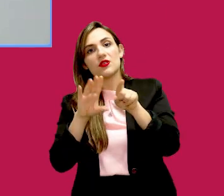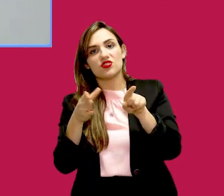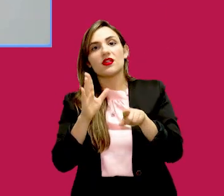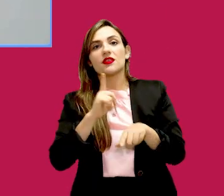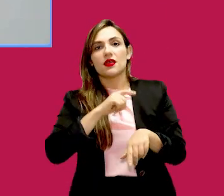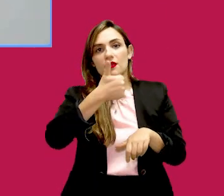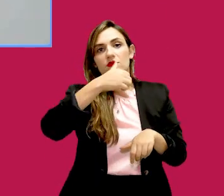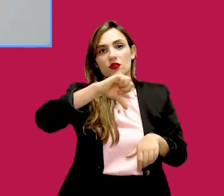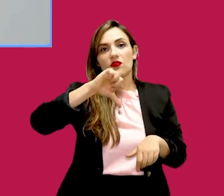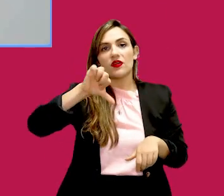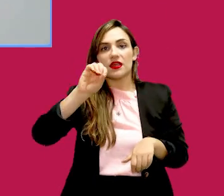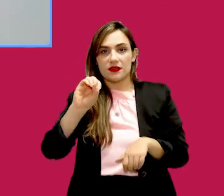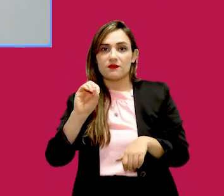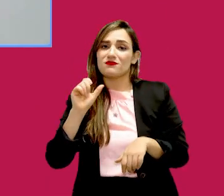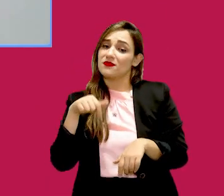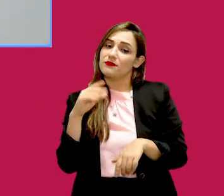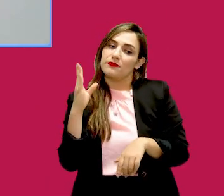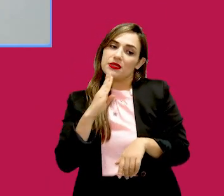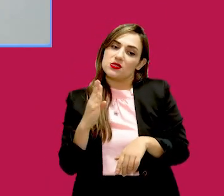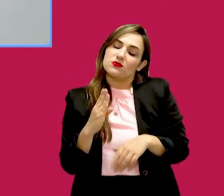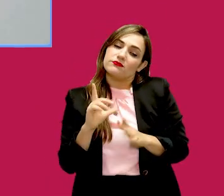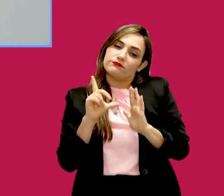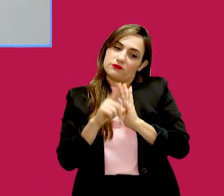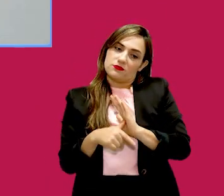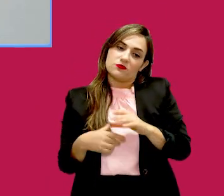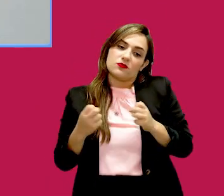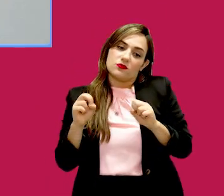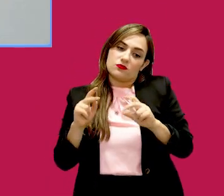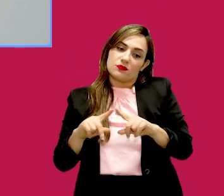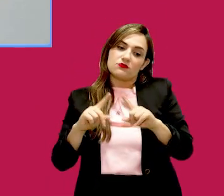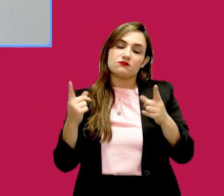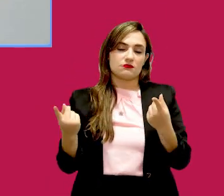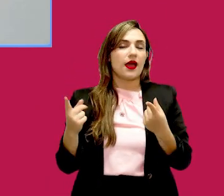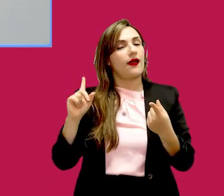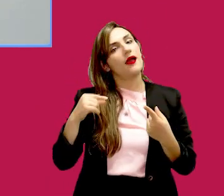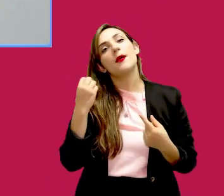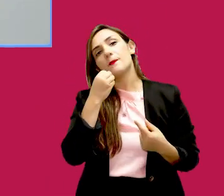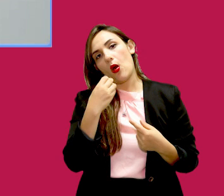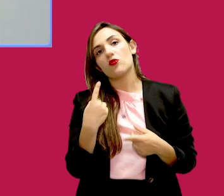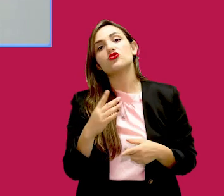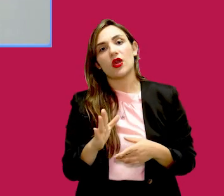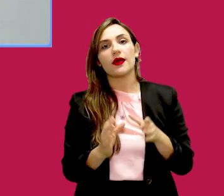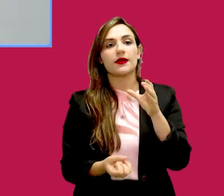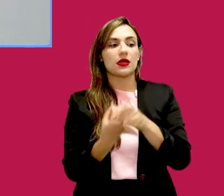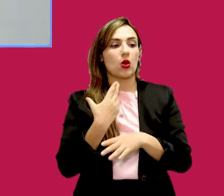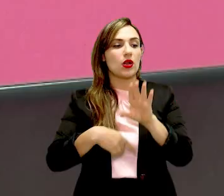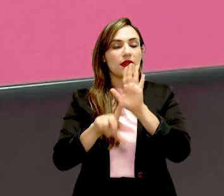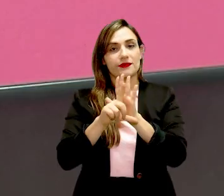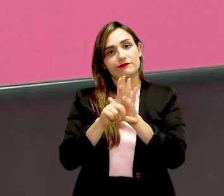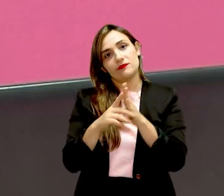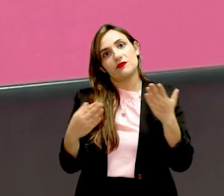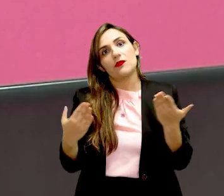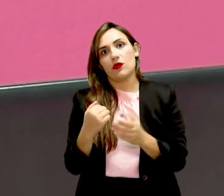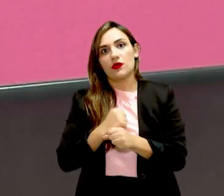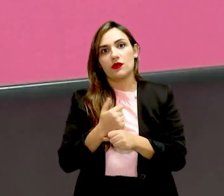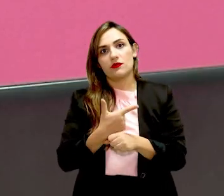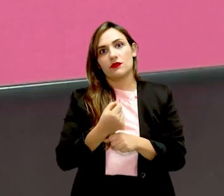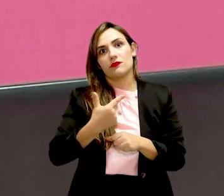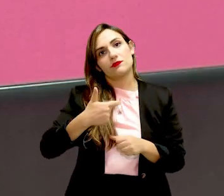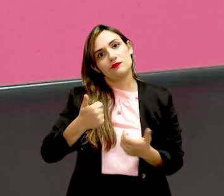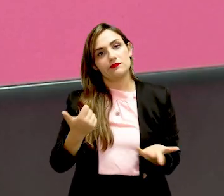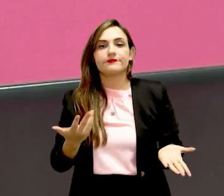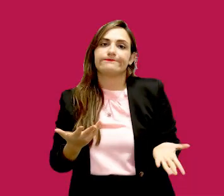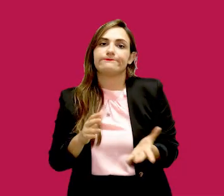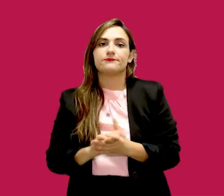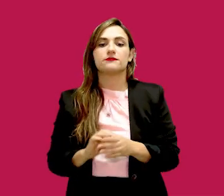mas é importante registrar a importância da lei, da criação da figura criminosa, só previu esse crime